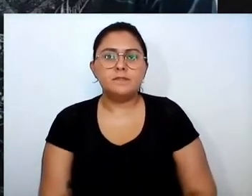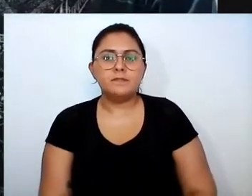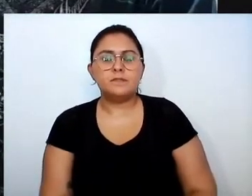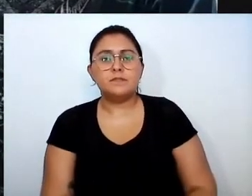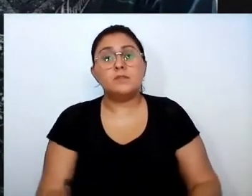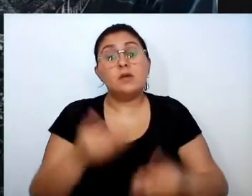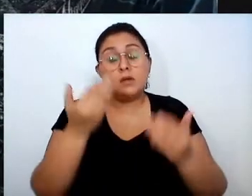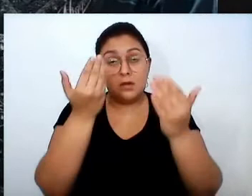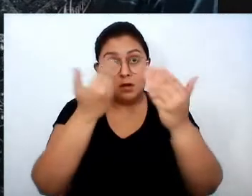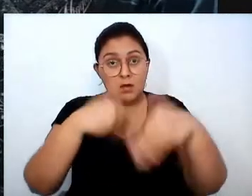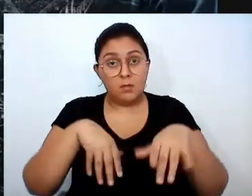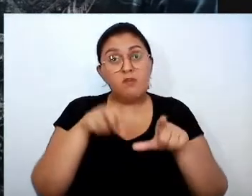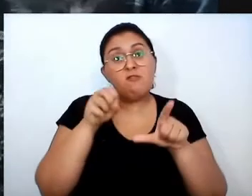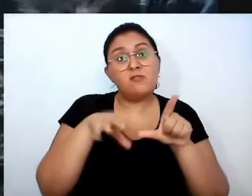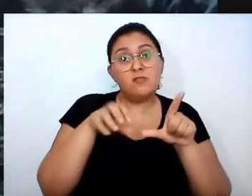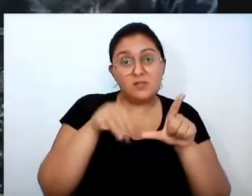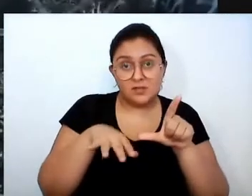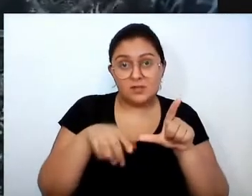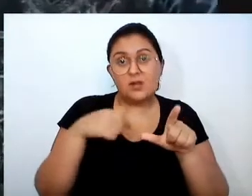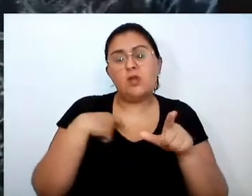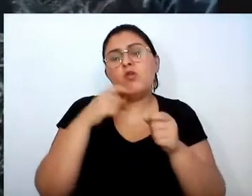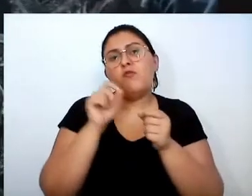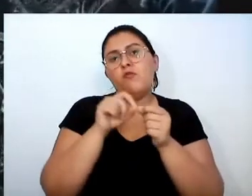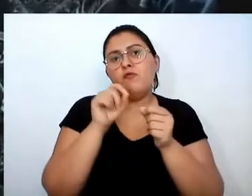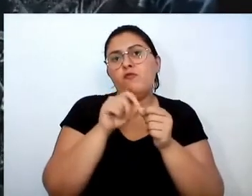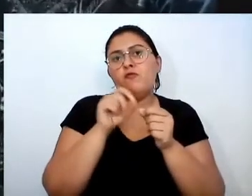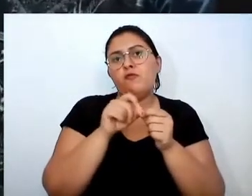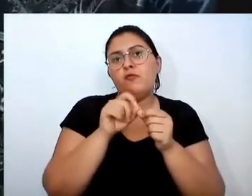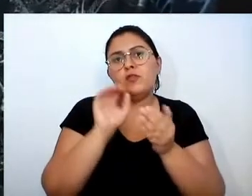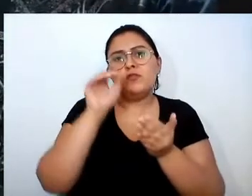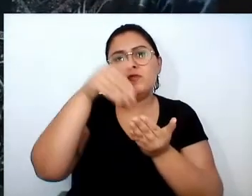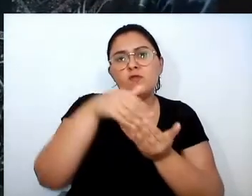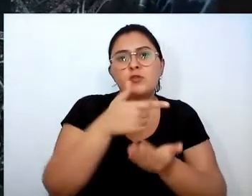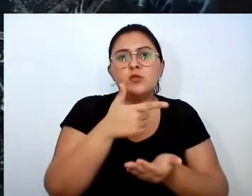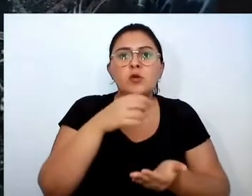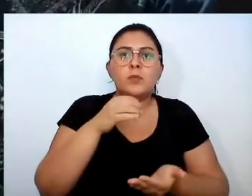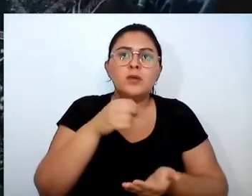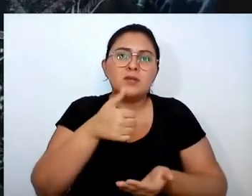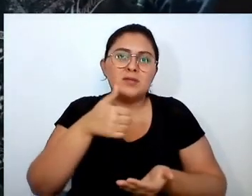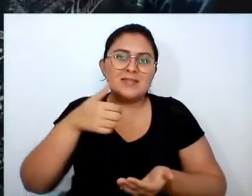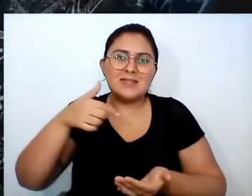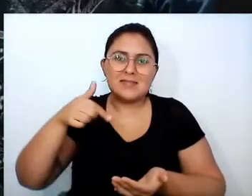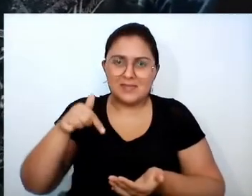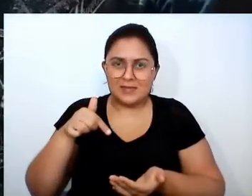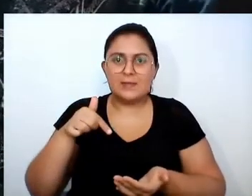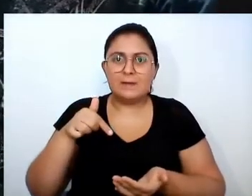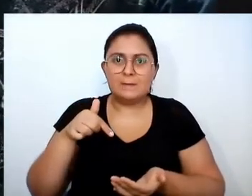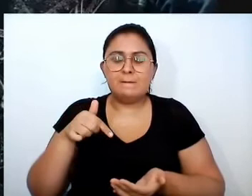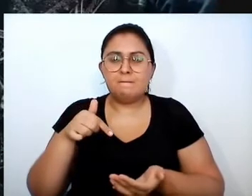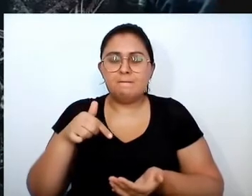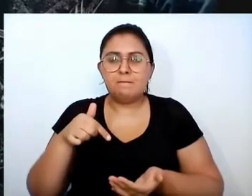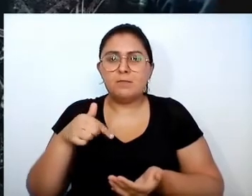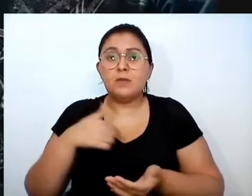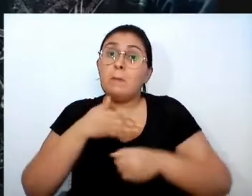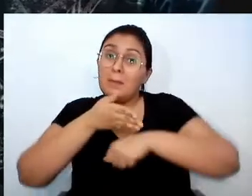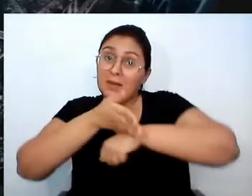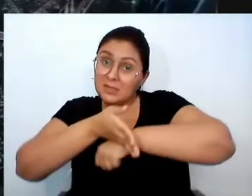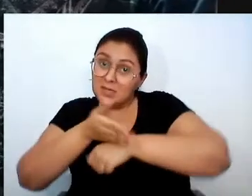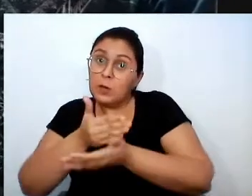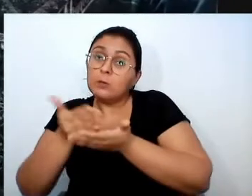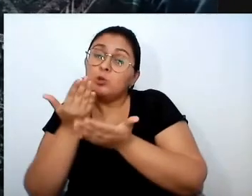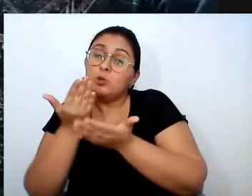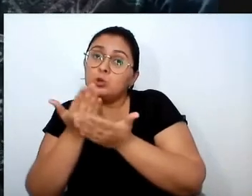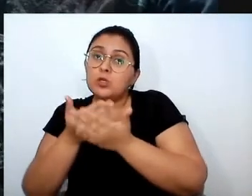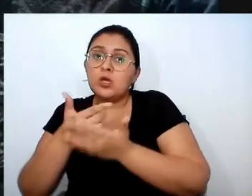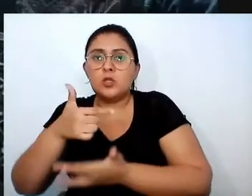pela legal. licenciatura, então eu fiz a prova no finalzinho de 2017, né, obviamente, para ingressar no ano de